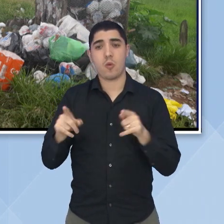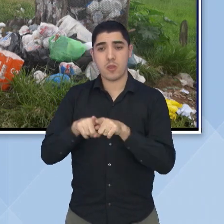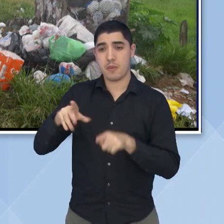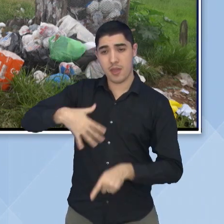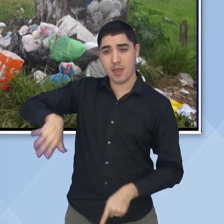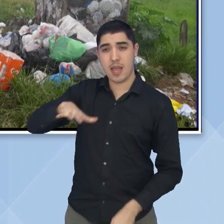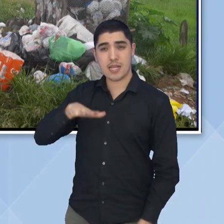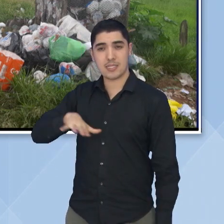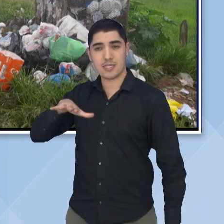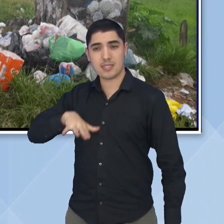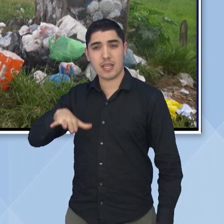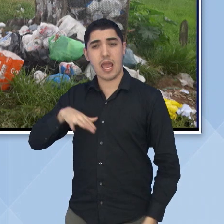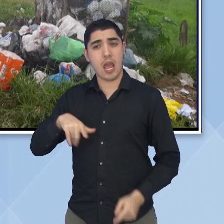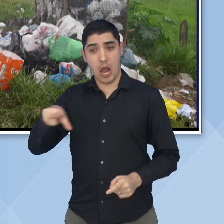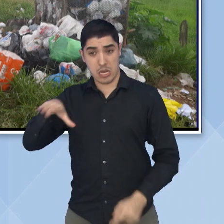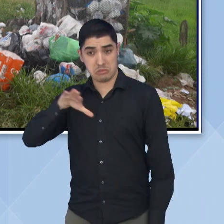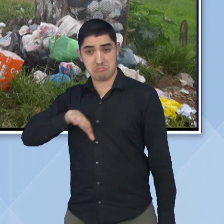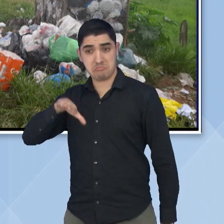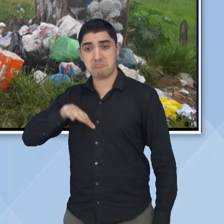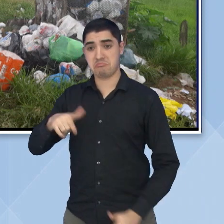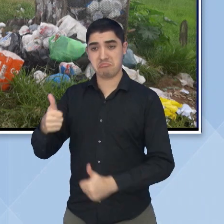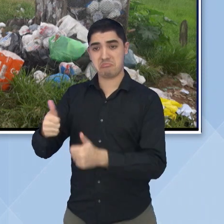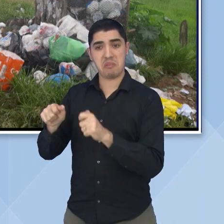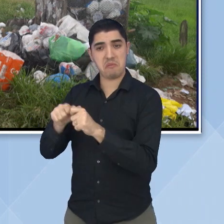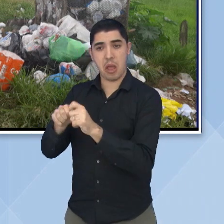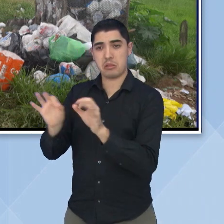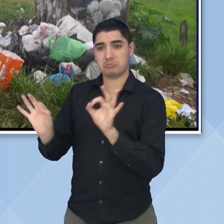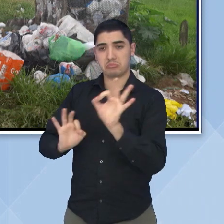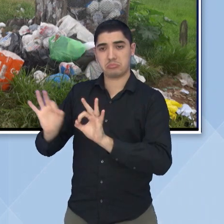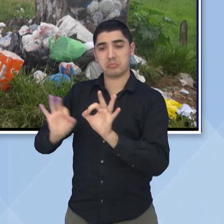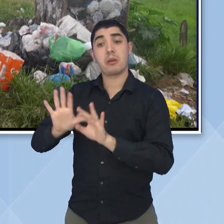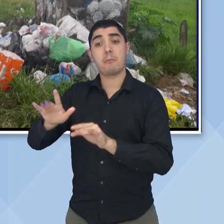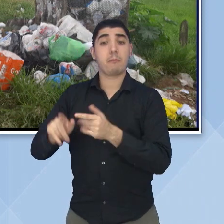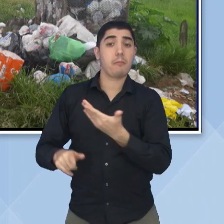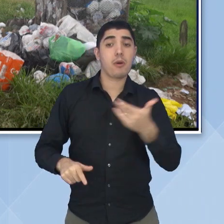Que o imposto que sai dali está indo lá para a zona